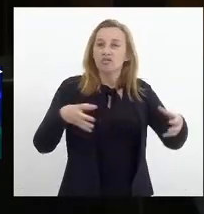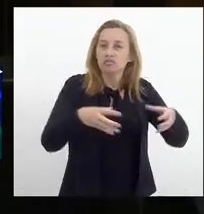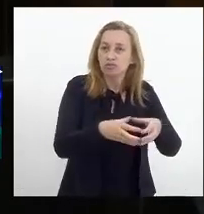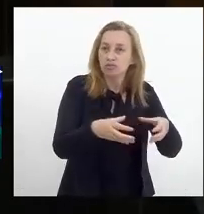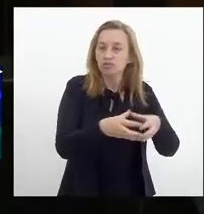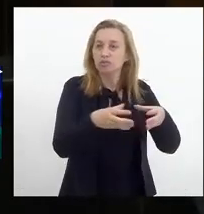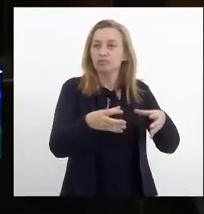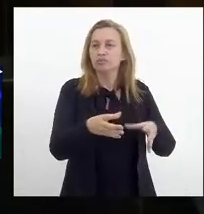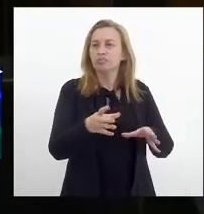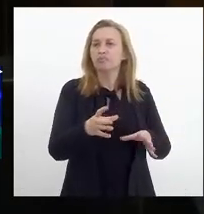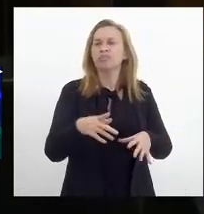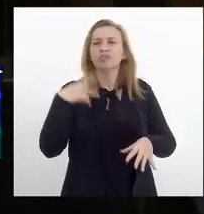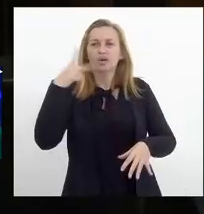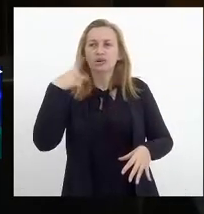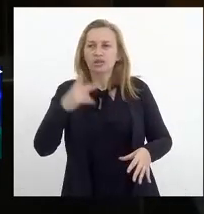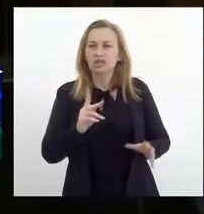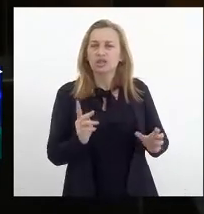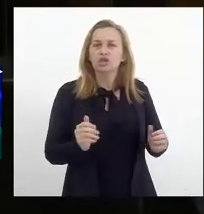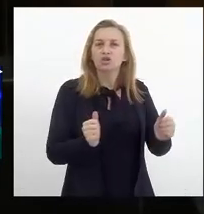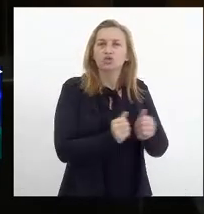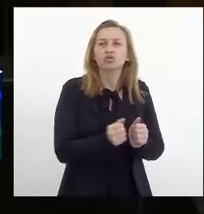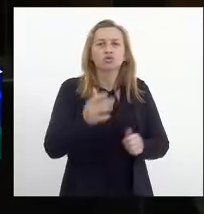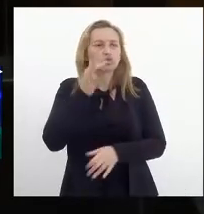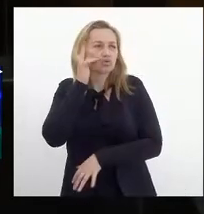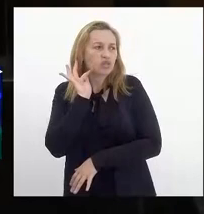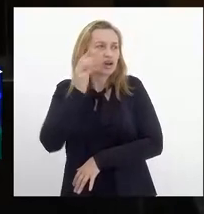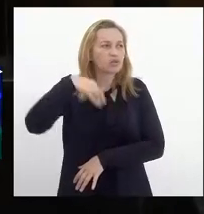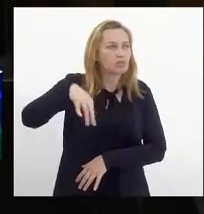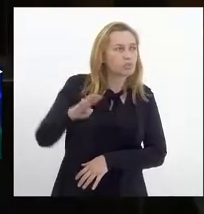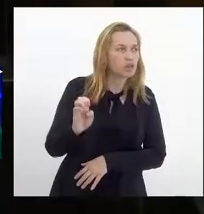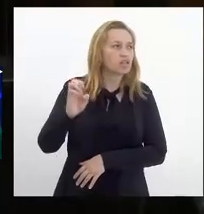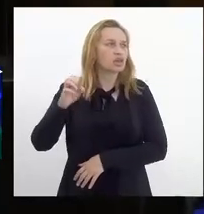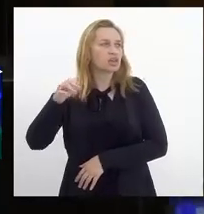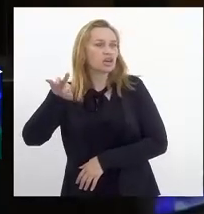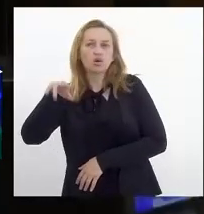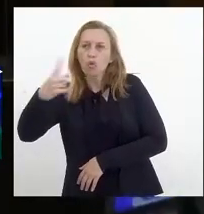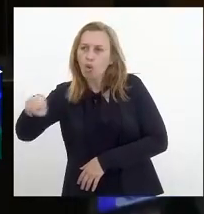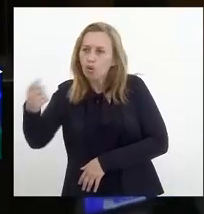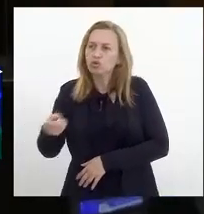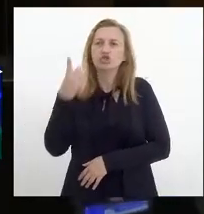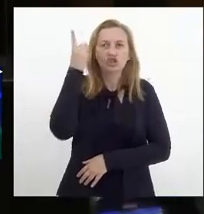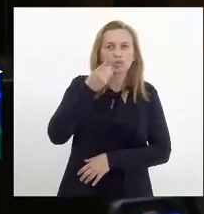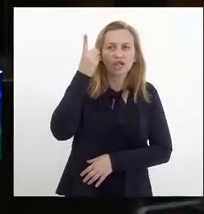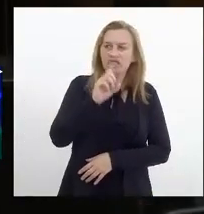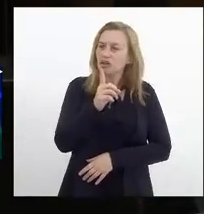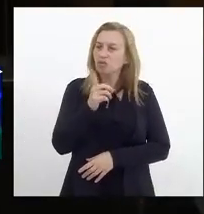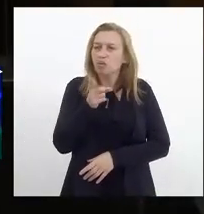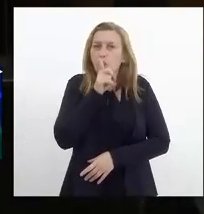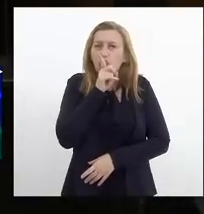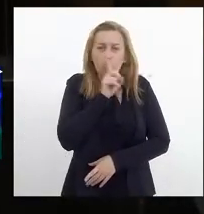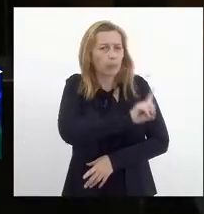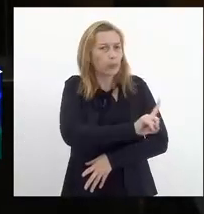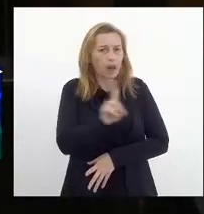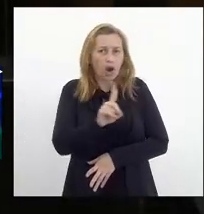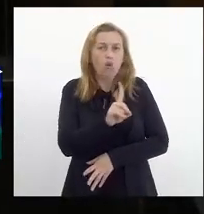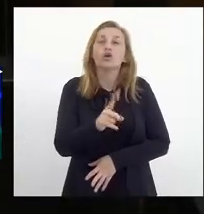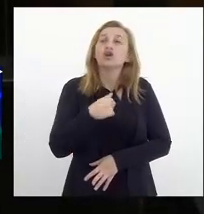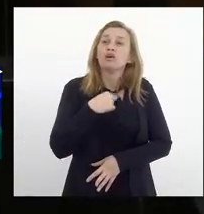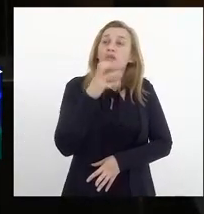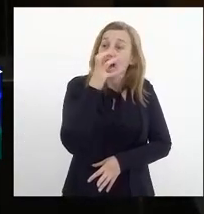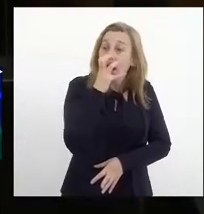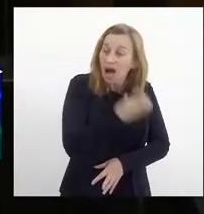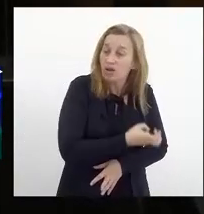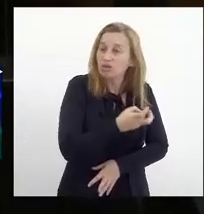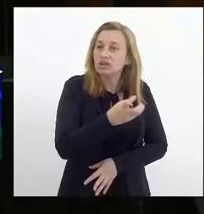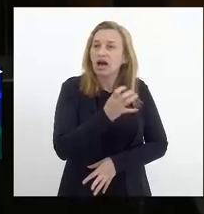que precisa pelo Flávio outros deputados parte por mim que ele é humano as outras e outras mas não vamos ficar em silêncio nós queremos